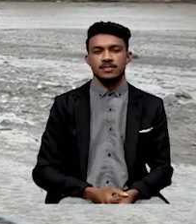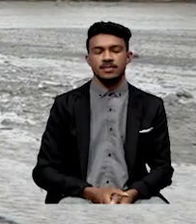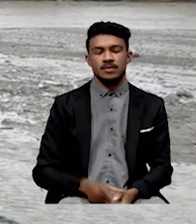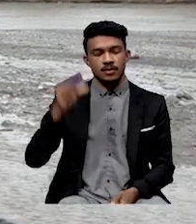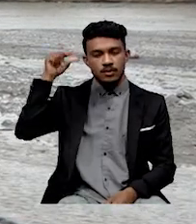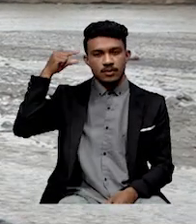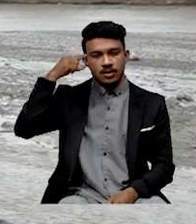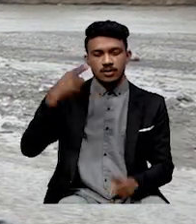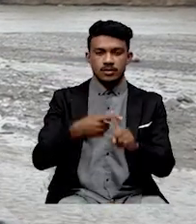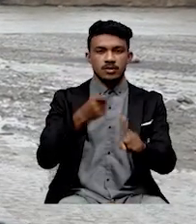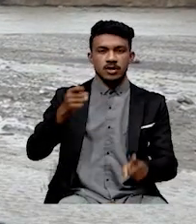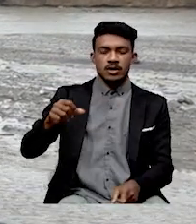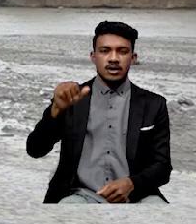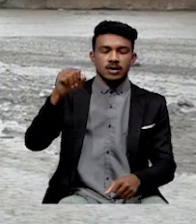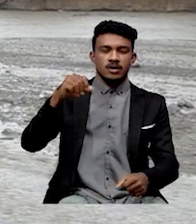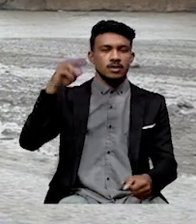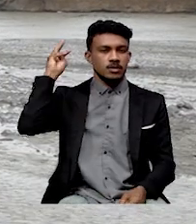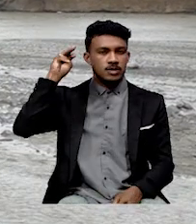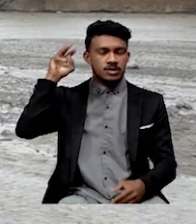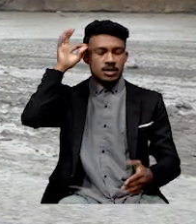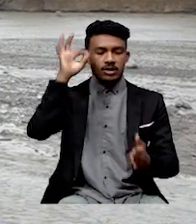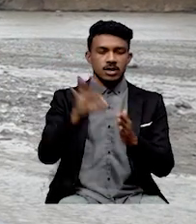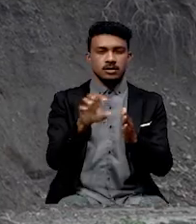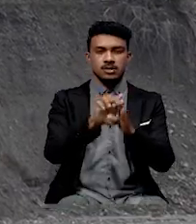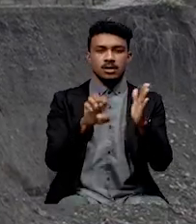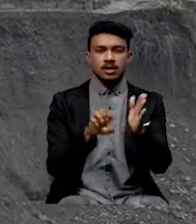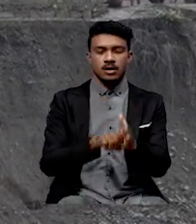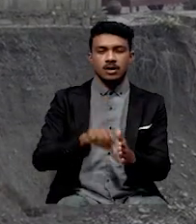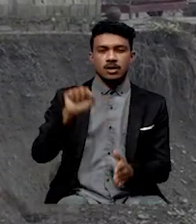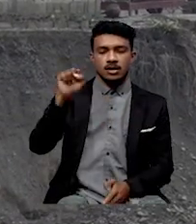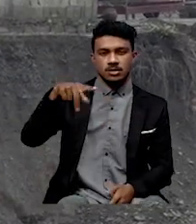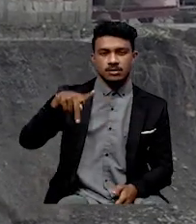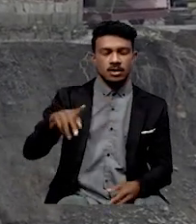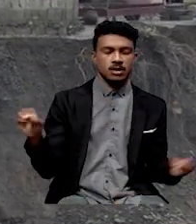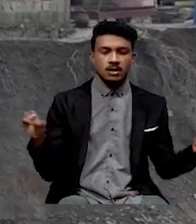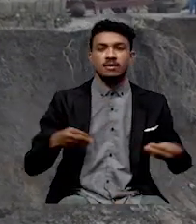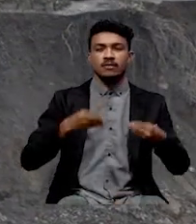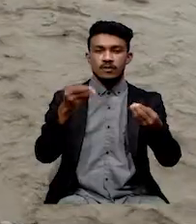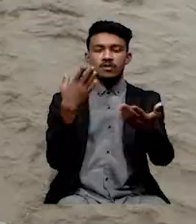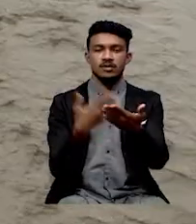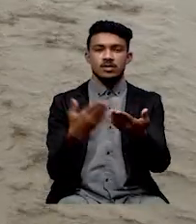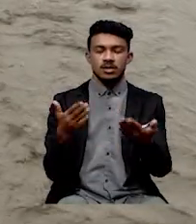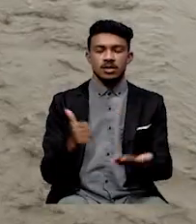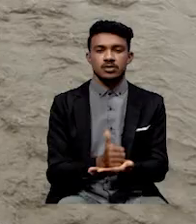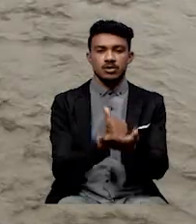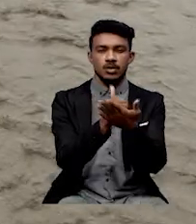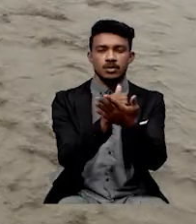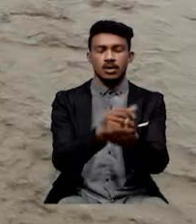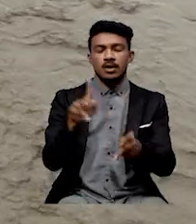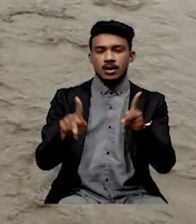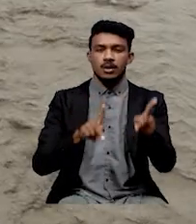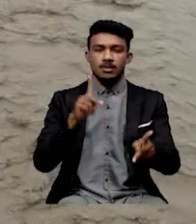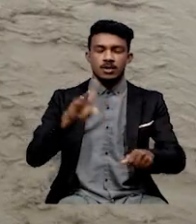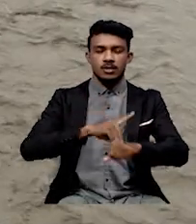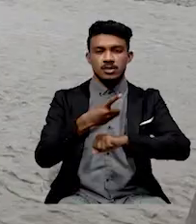Governo liu secretário de Estado de Proteção Civil se la fotan apoio basirão nebe afeta ba desastre natural e lorong hat fula abril ten ring